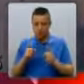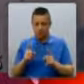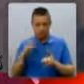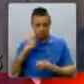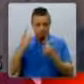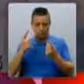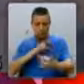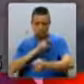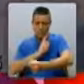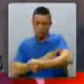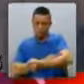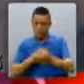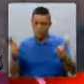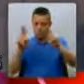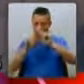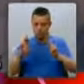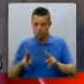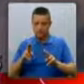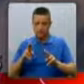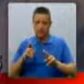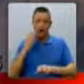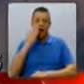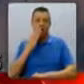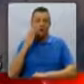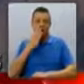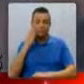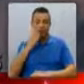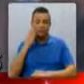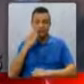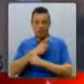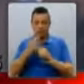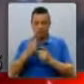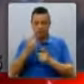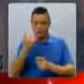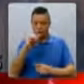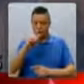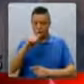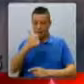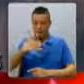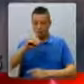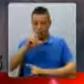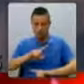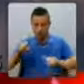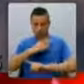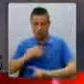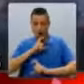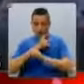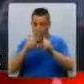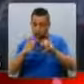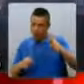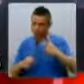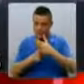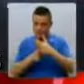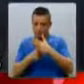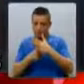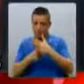com forças internacionais na ordem na Líbia, e o autoproclamado Estado Islâmico não gostou e ameaçou mesmo o